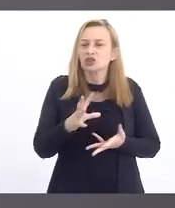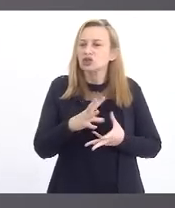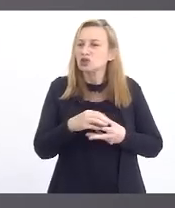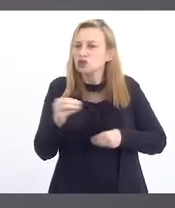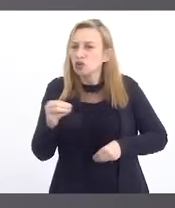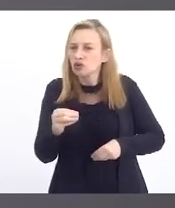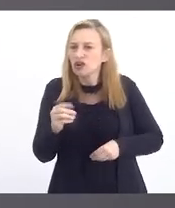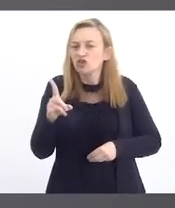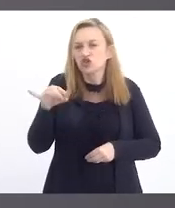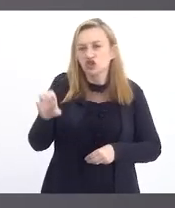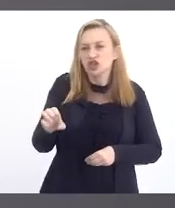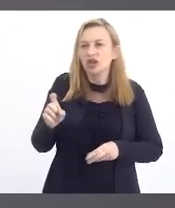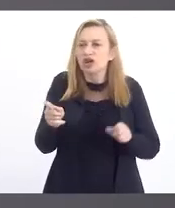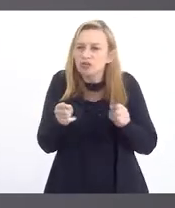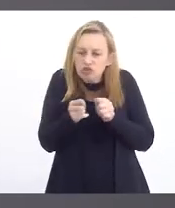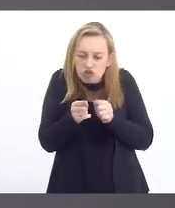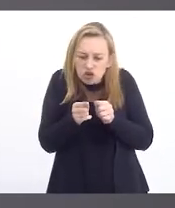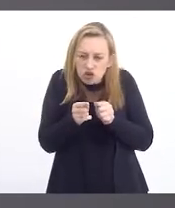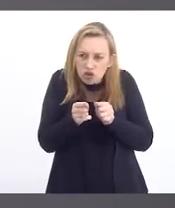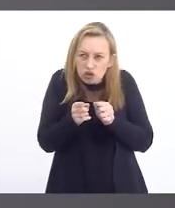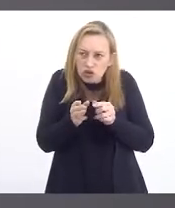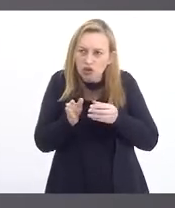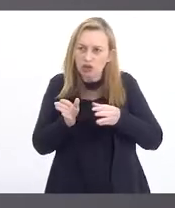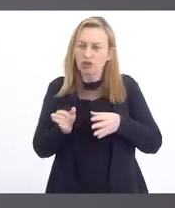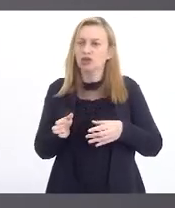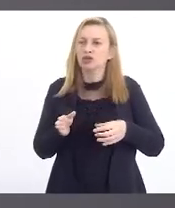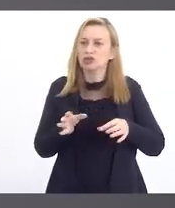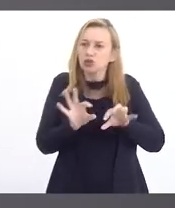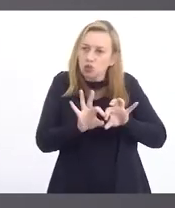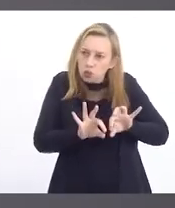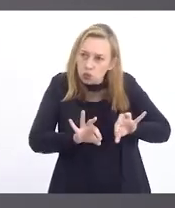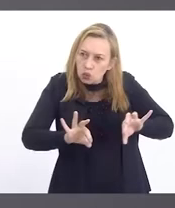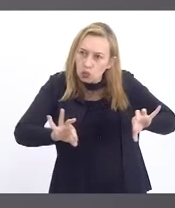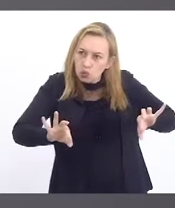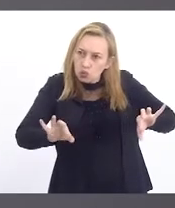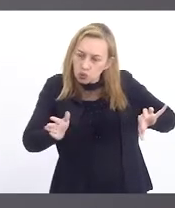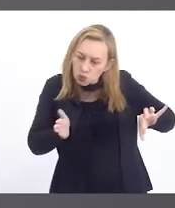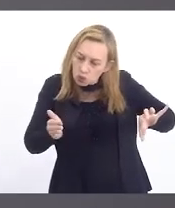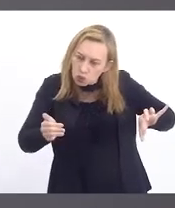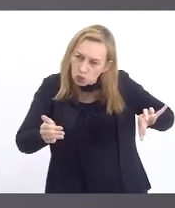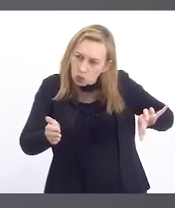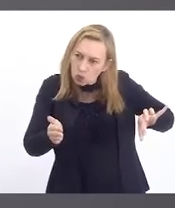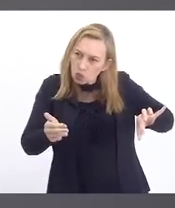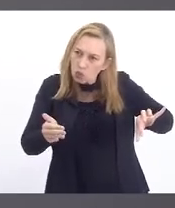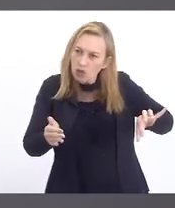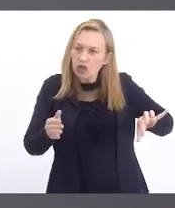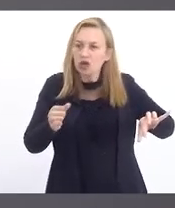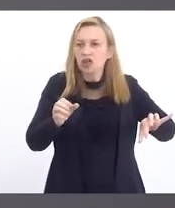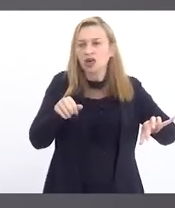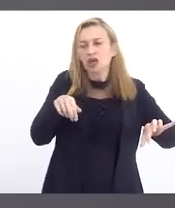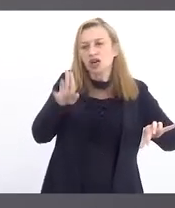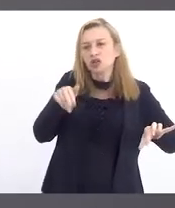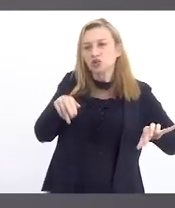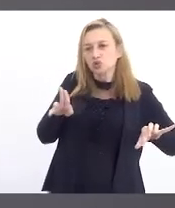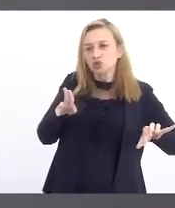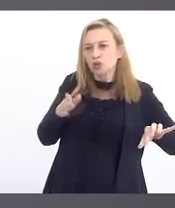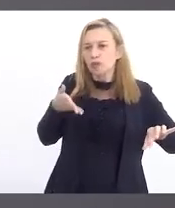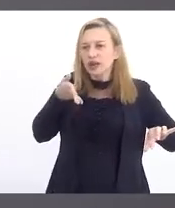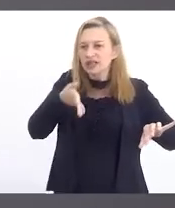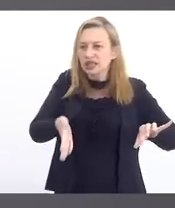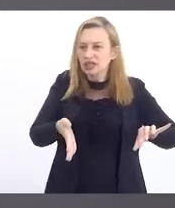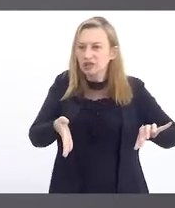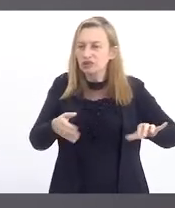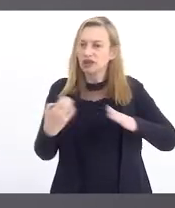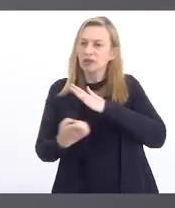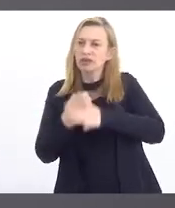dique muito pequeno na tomada d'água do Guandu, dando uma solução de um canal de água, trazendo a água do Guandu simplesmente para dentro da captação da